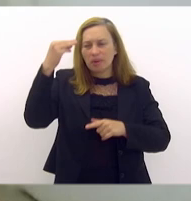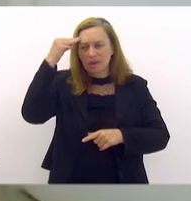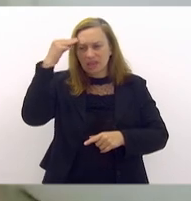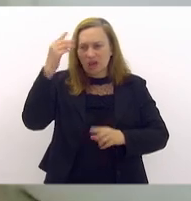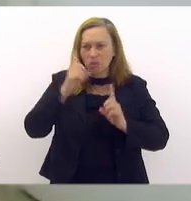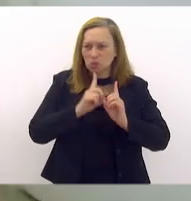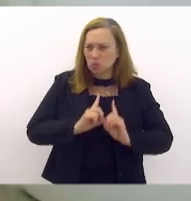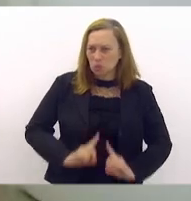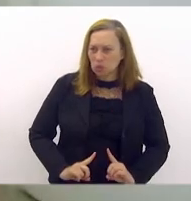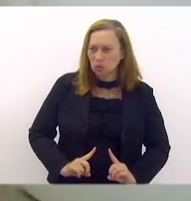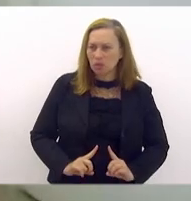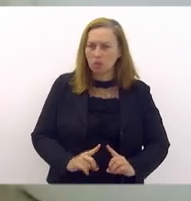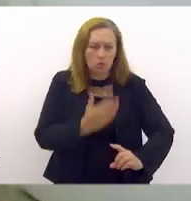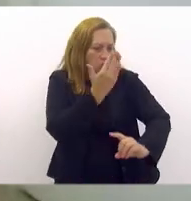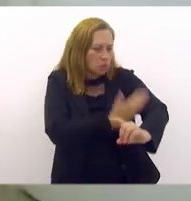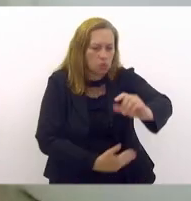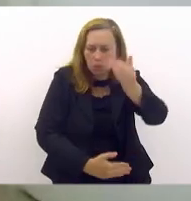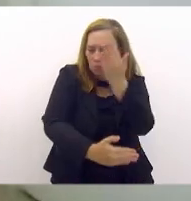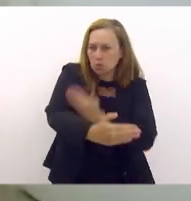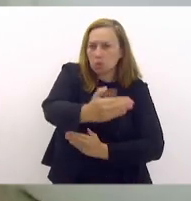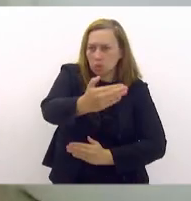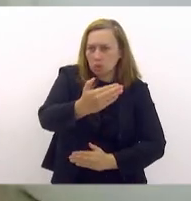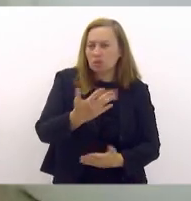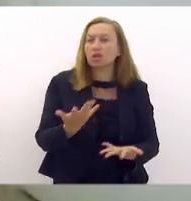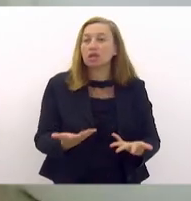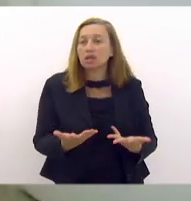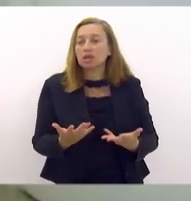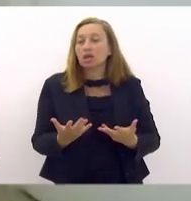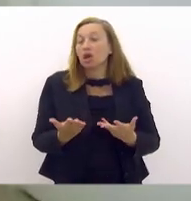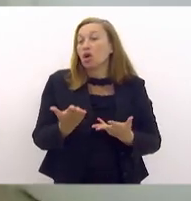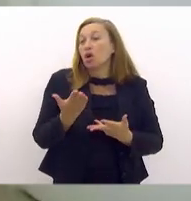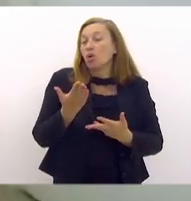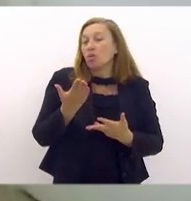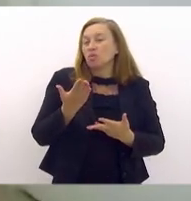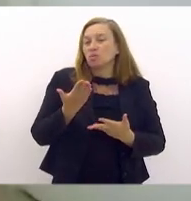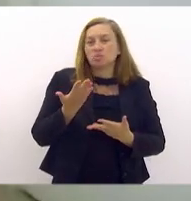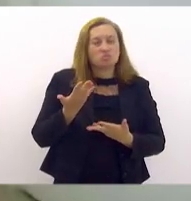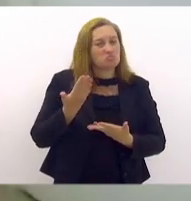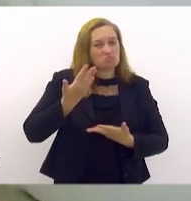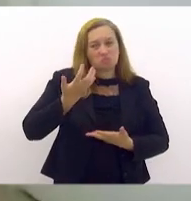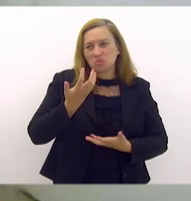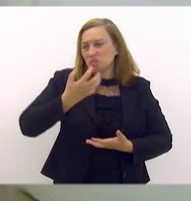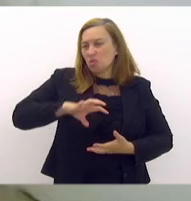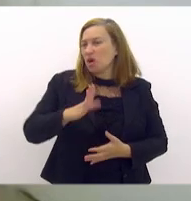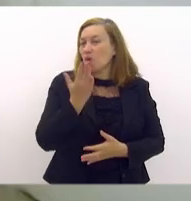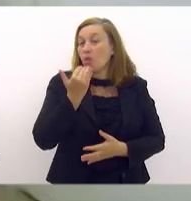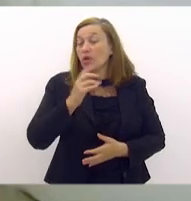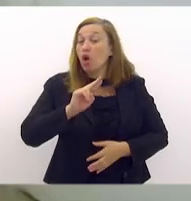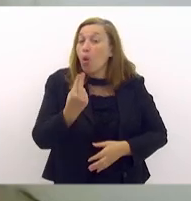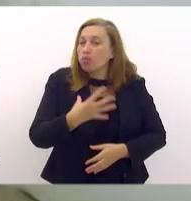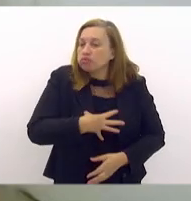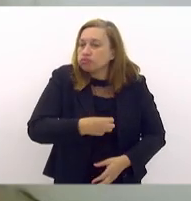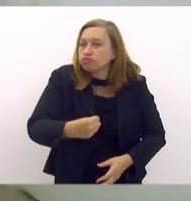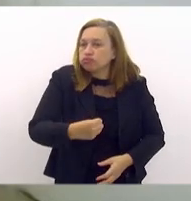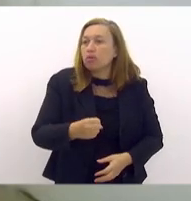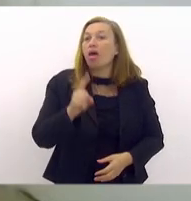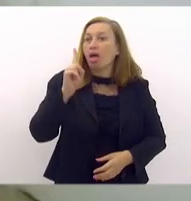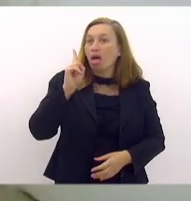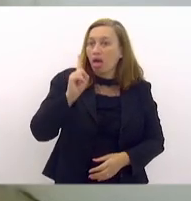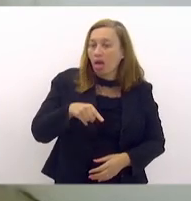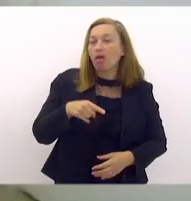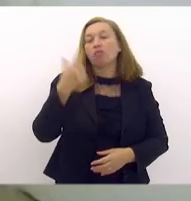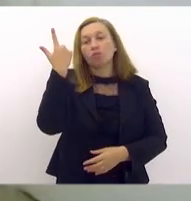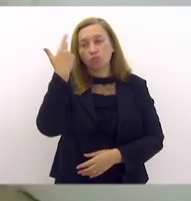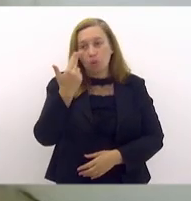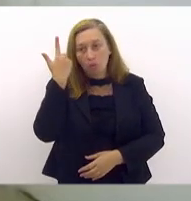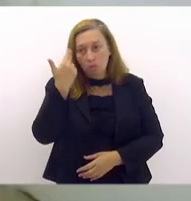depressão, automutilação, transtornos alimentares também, ou mesmo tentativa de suicídio. Isso é muito